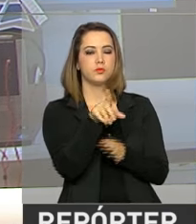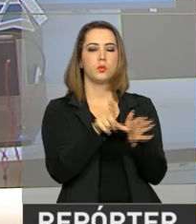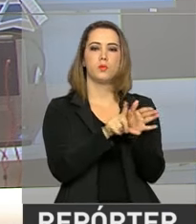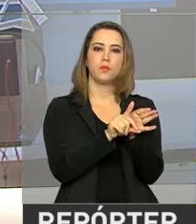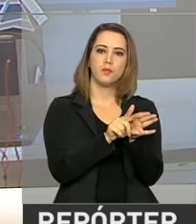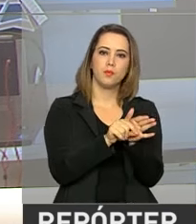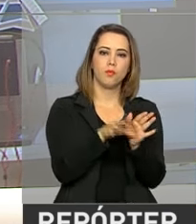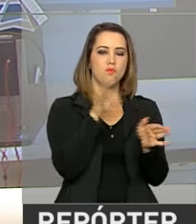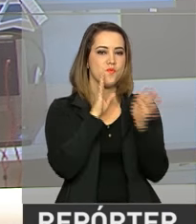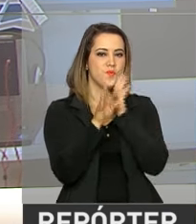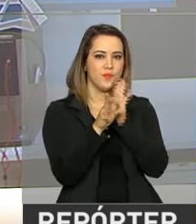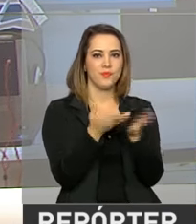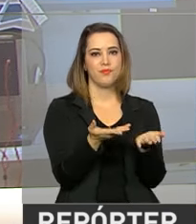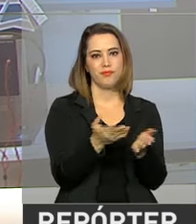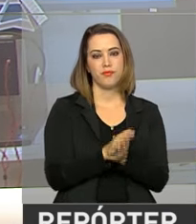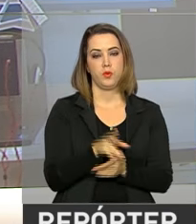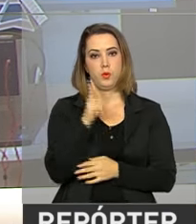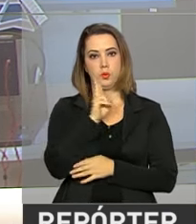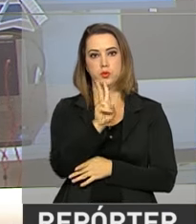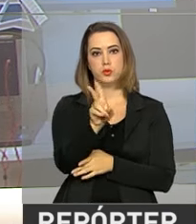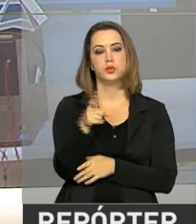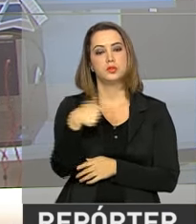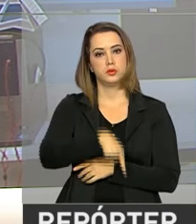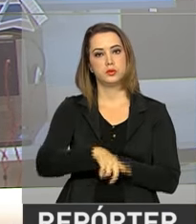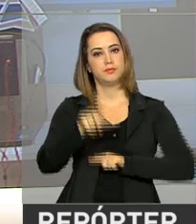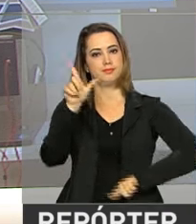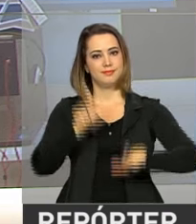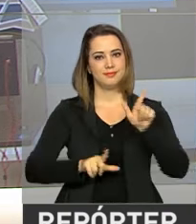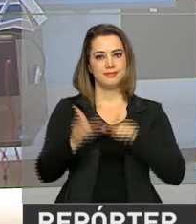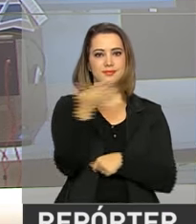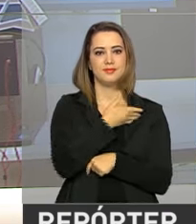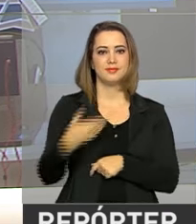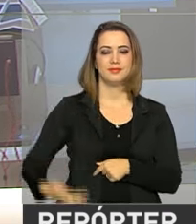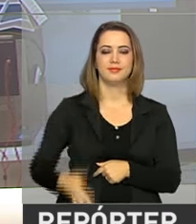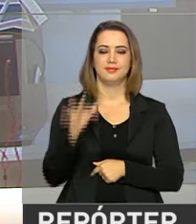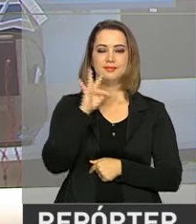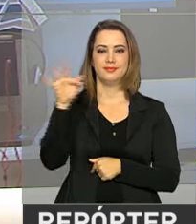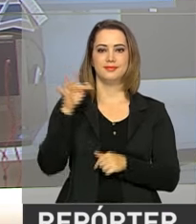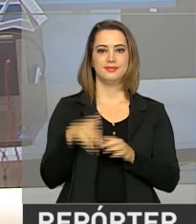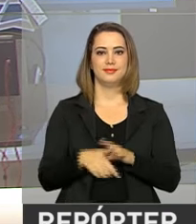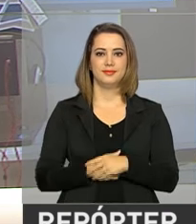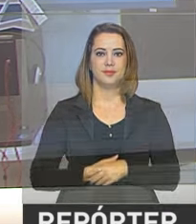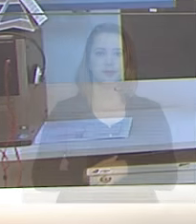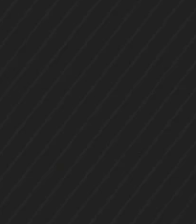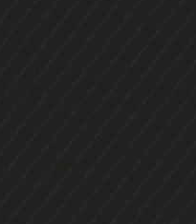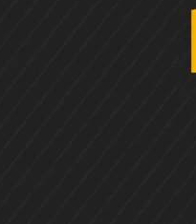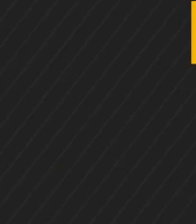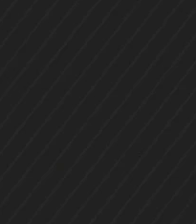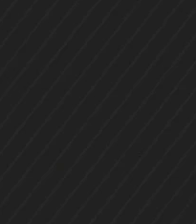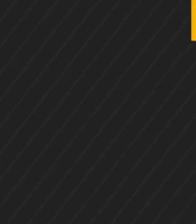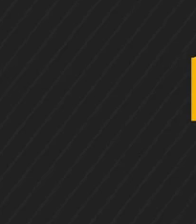novidades em nossas redes sociais. Continue com a gente aqui na NBR, a TV do governo federal.